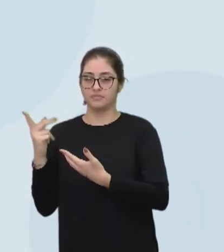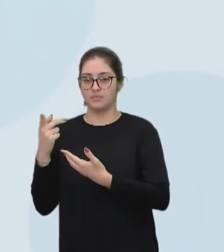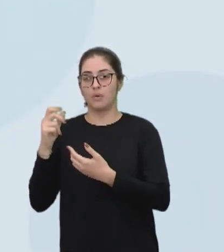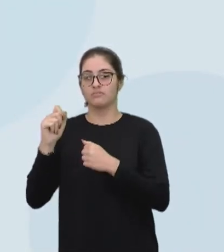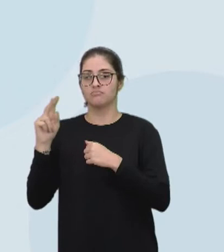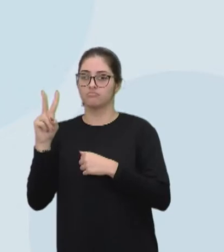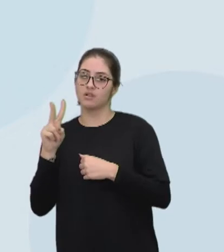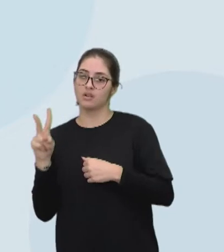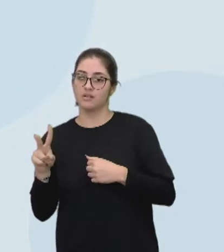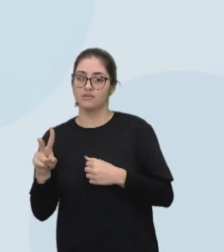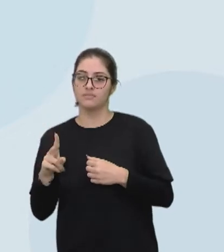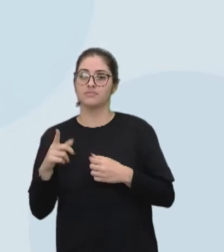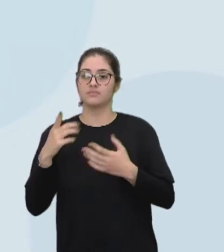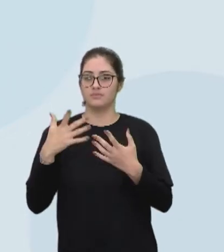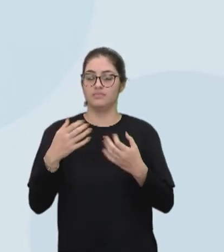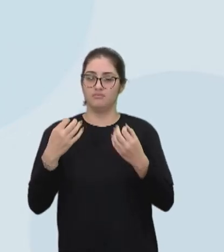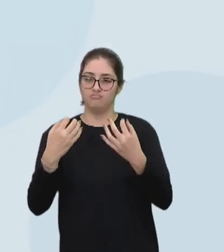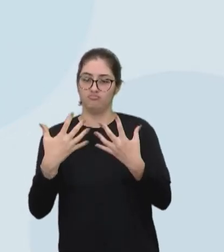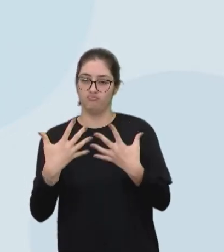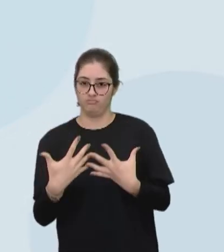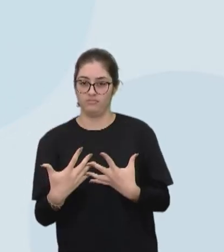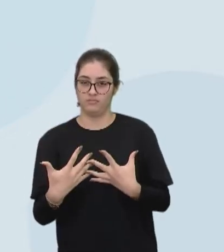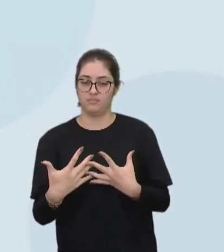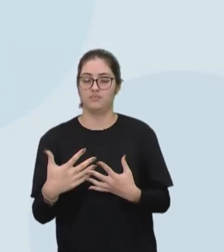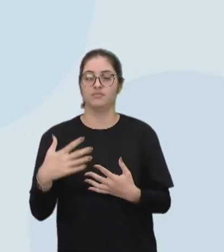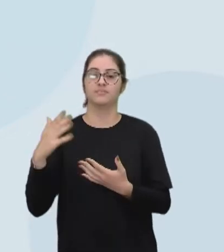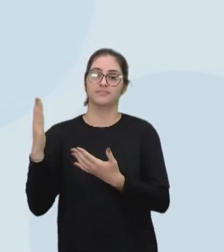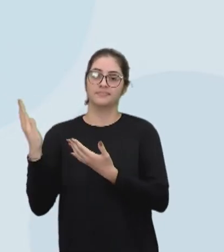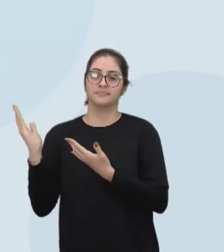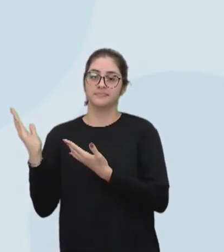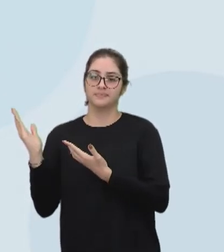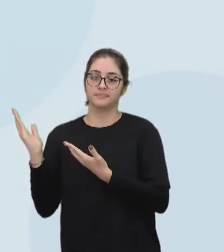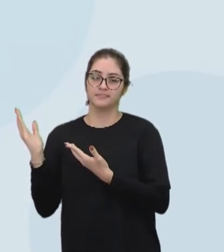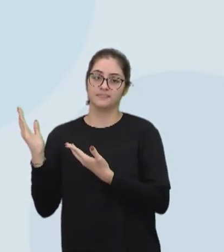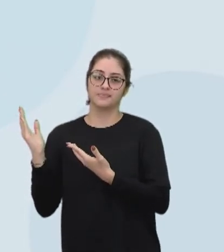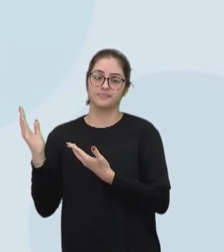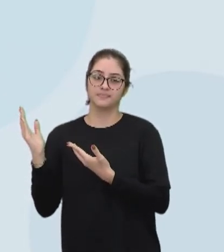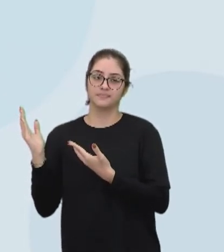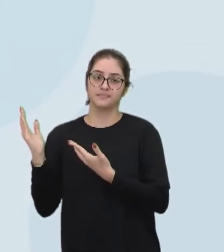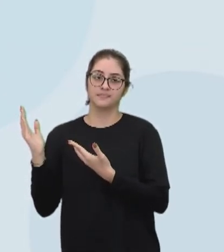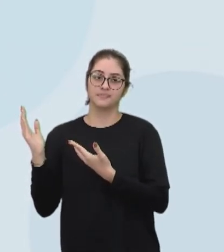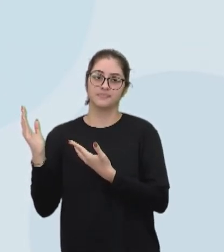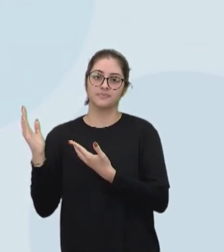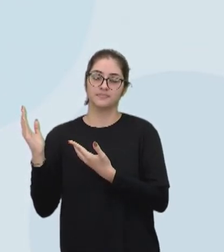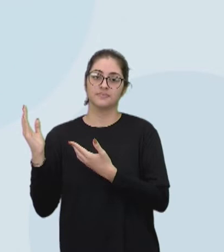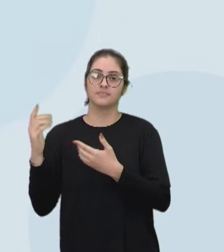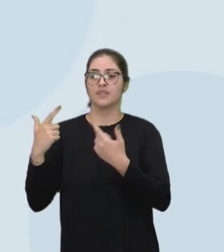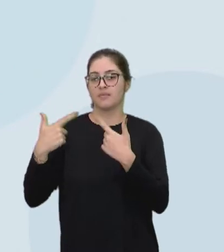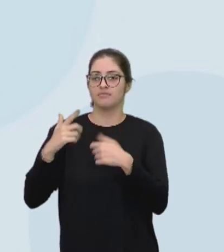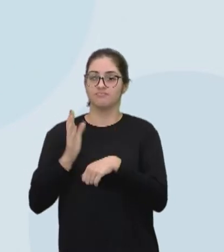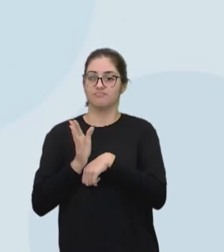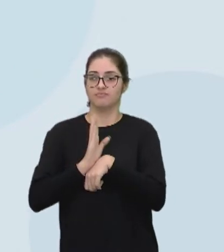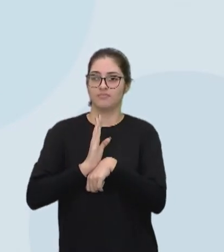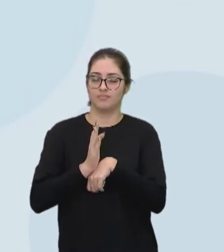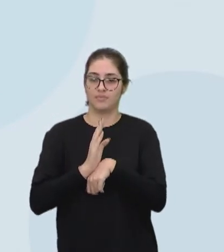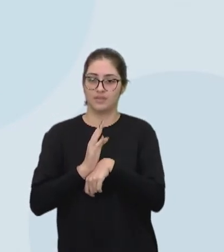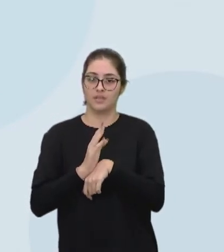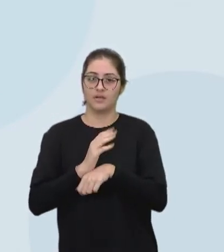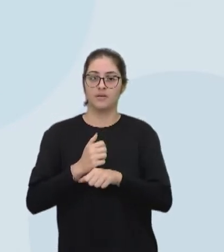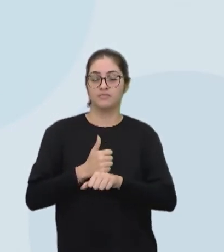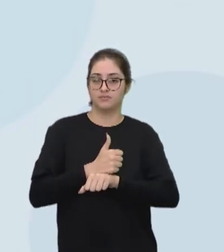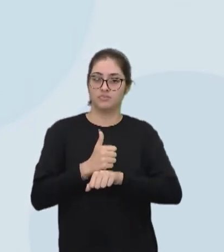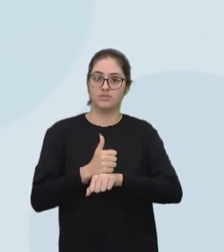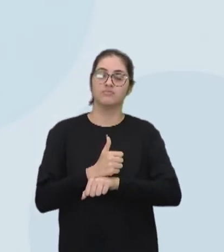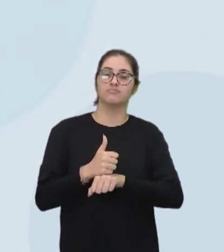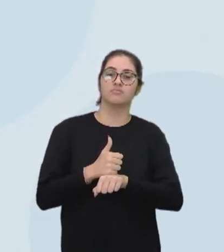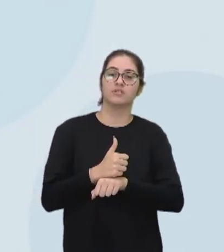leitura, que foi dita aí já no primeiro momento, citada no primeiro momento aí da nossa atividade, que é trabalhar com cinema. As profissões em cinema